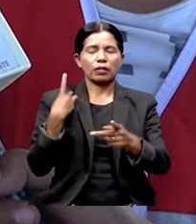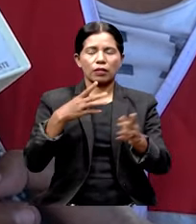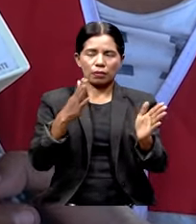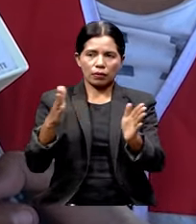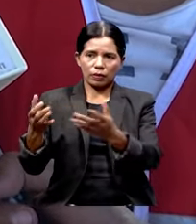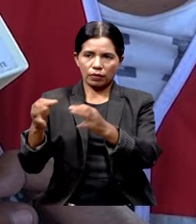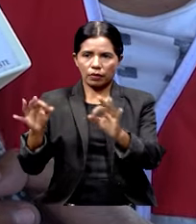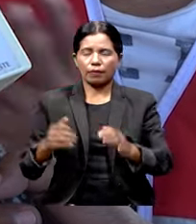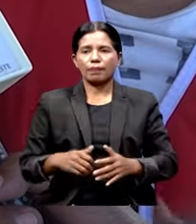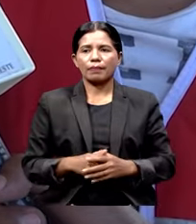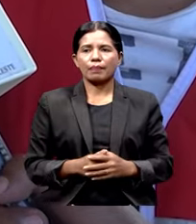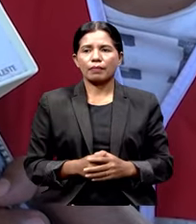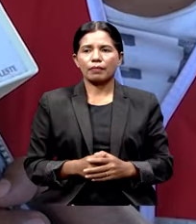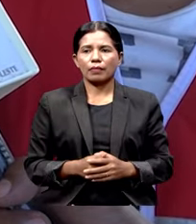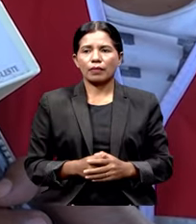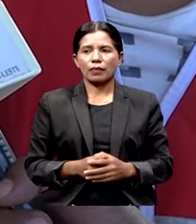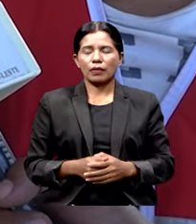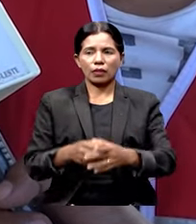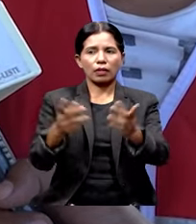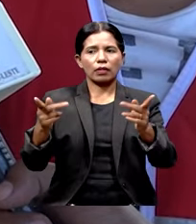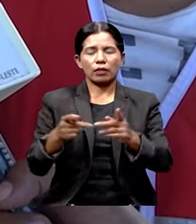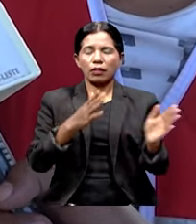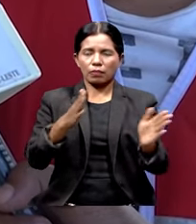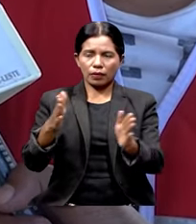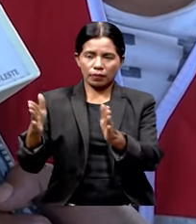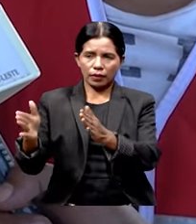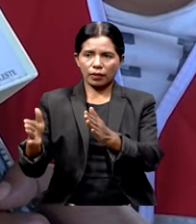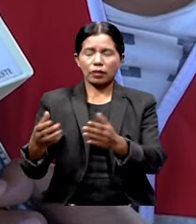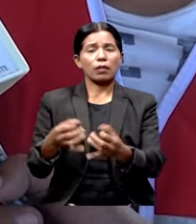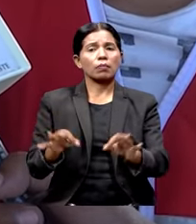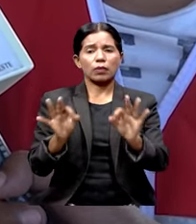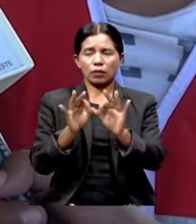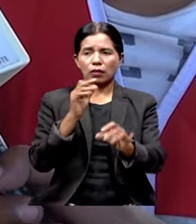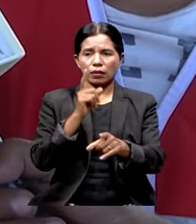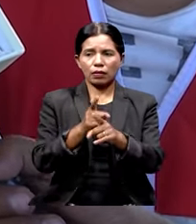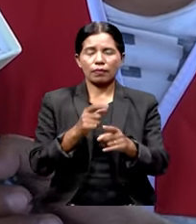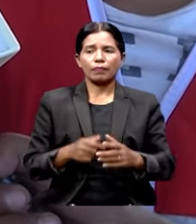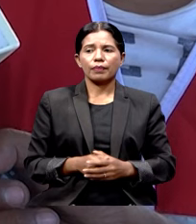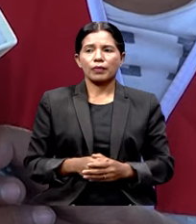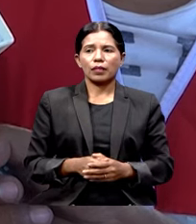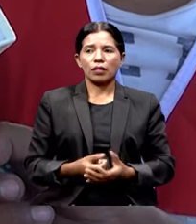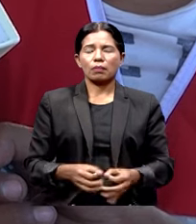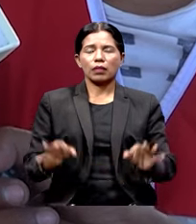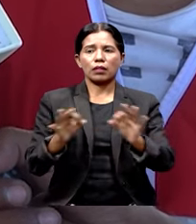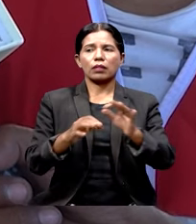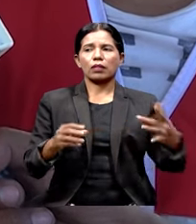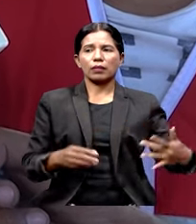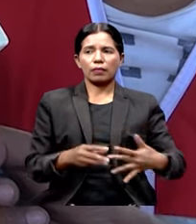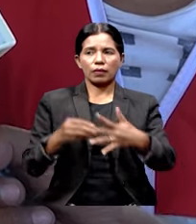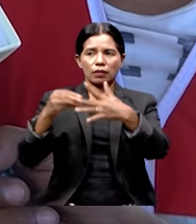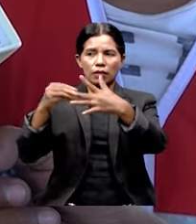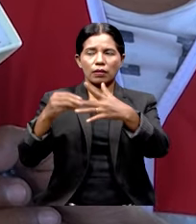E a parte selo, preparação não é importante. O importante é o baixa